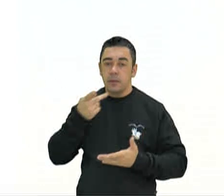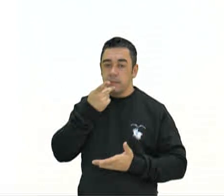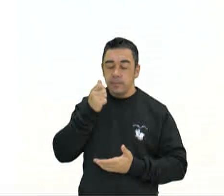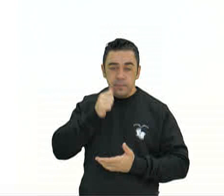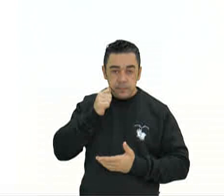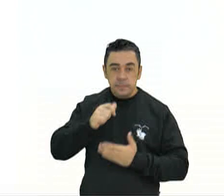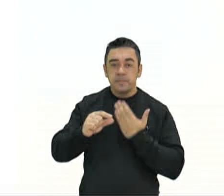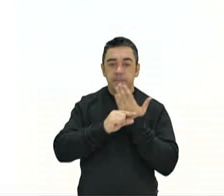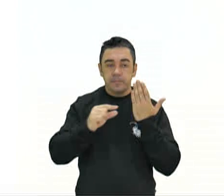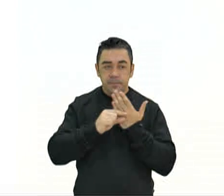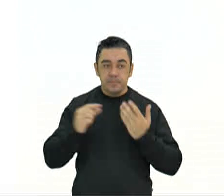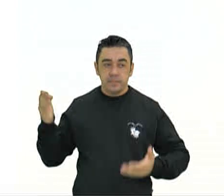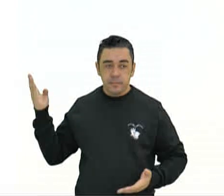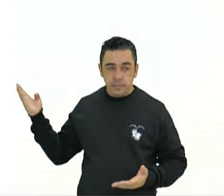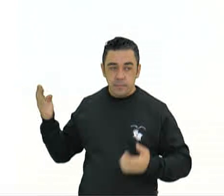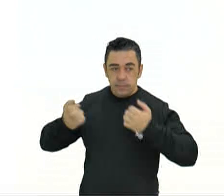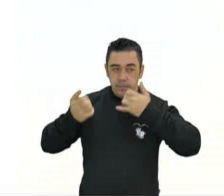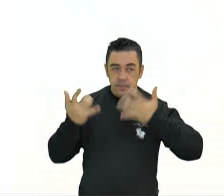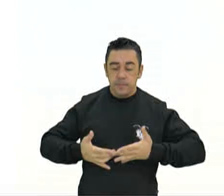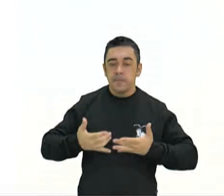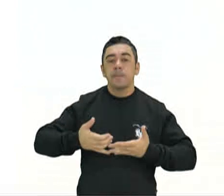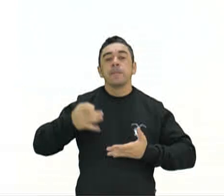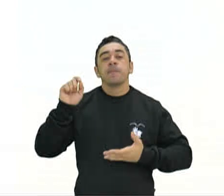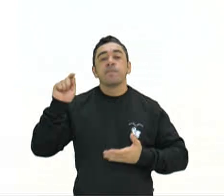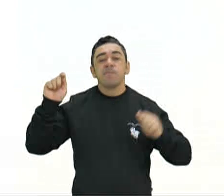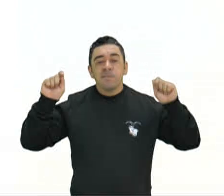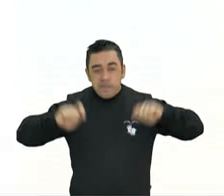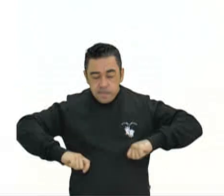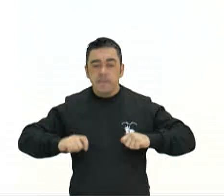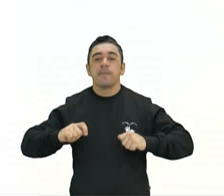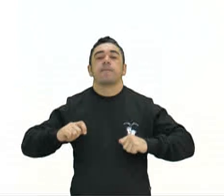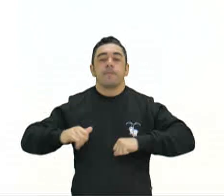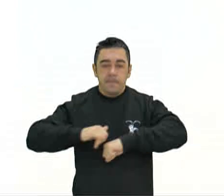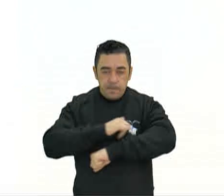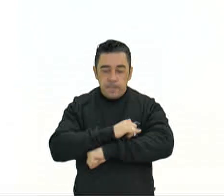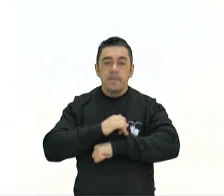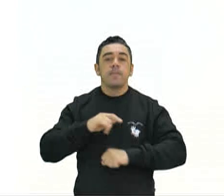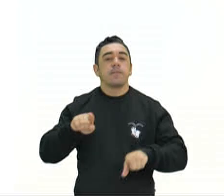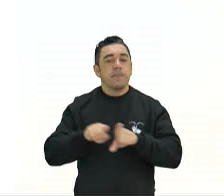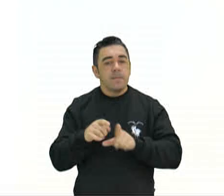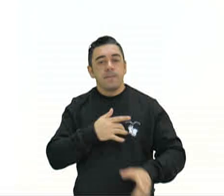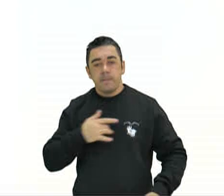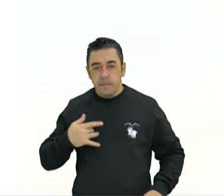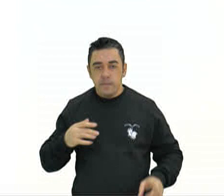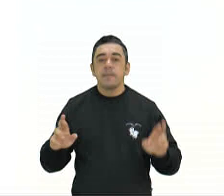escritora Marilyn Wan, é perfeitamente possível ser gordo e saudável.